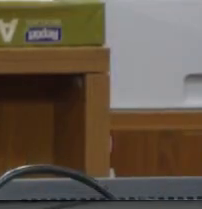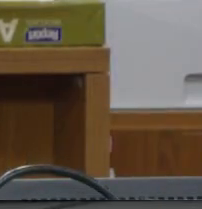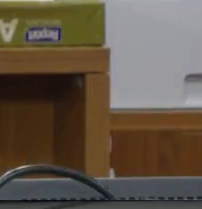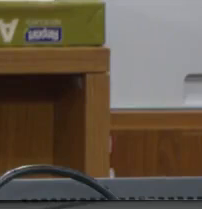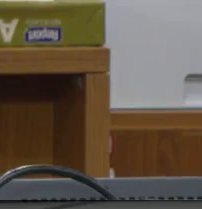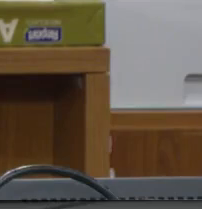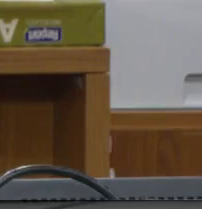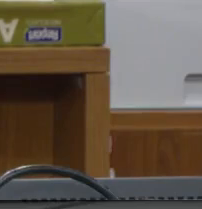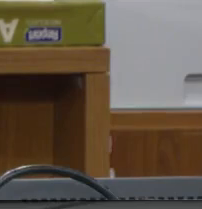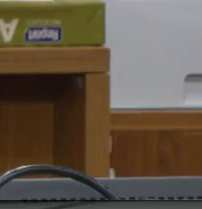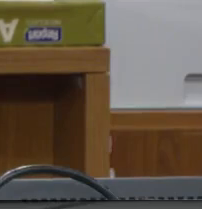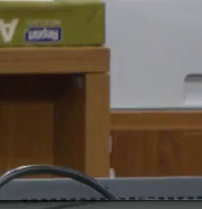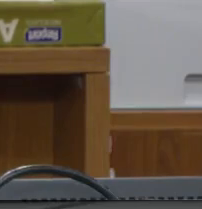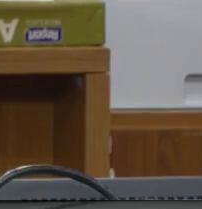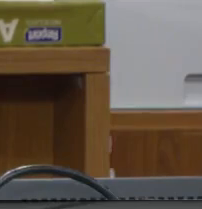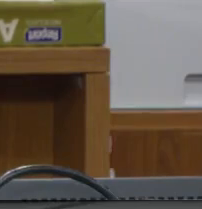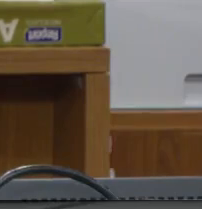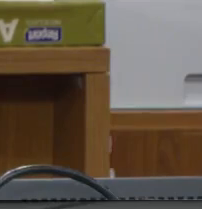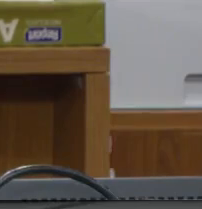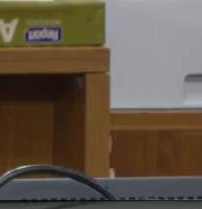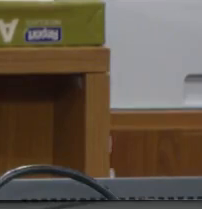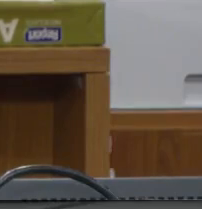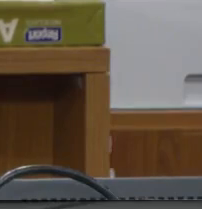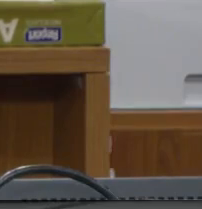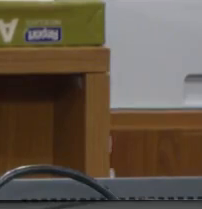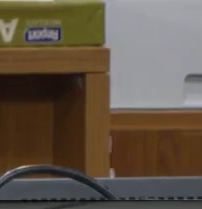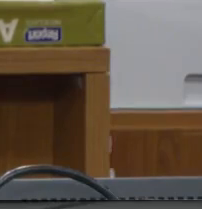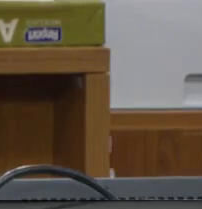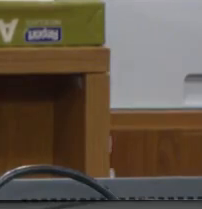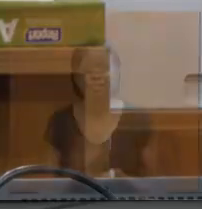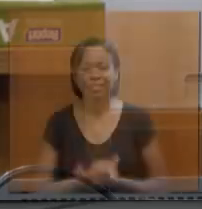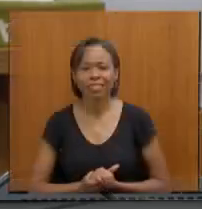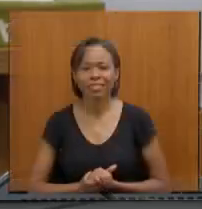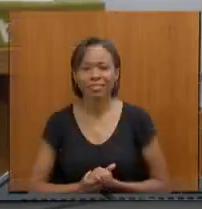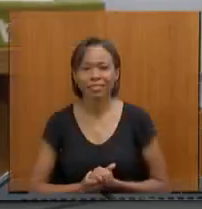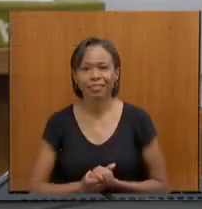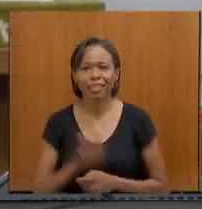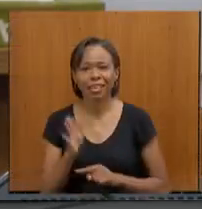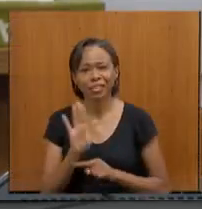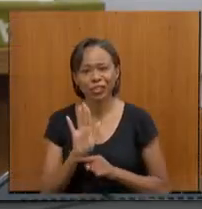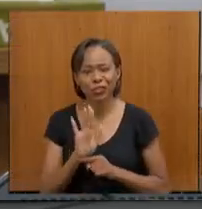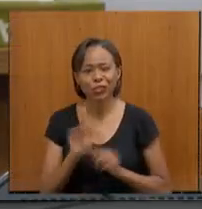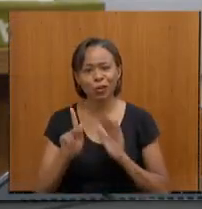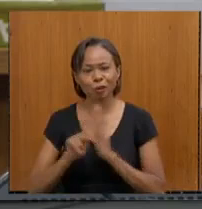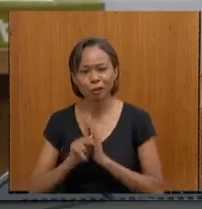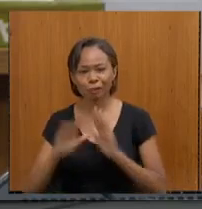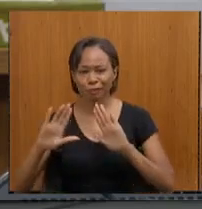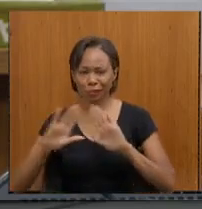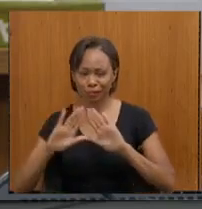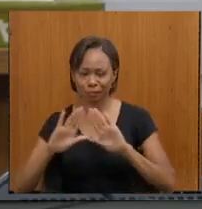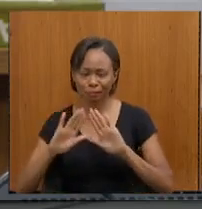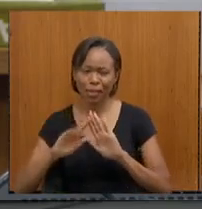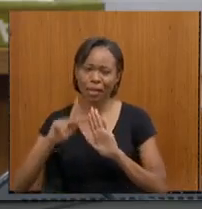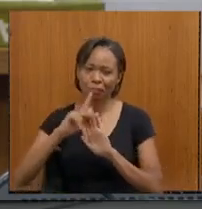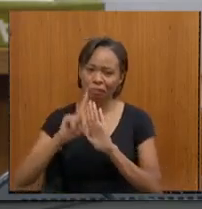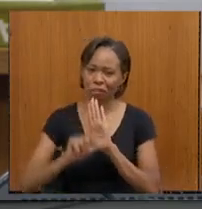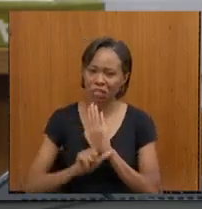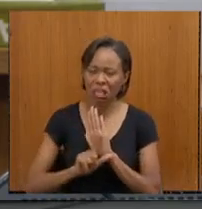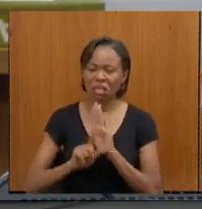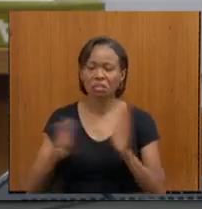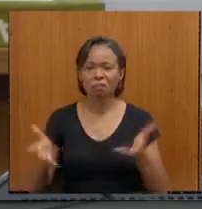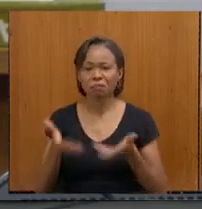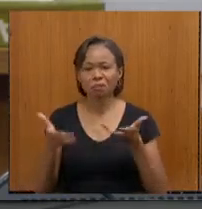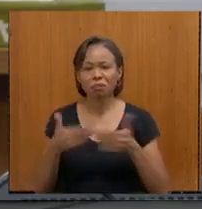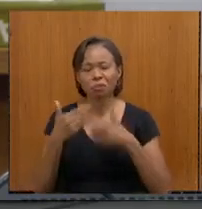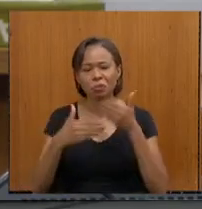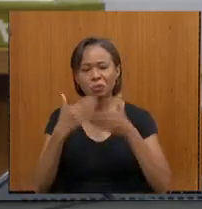para fazer a nossa parte que depender da sua mãe projeto de lei em promoção do de energias limpas e